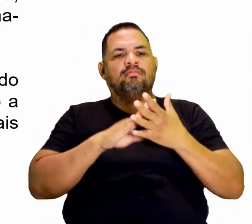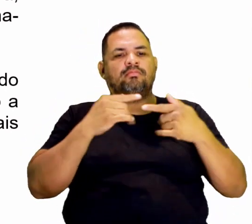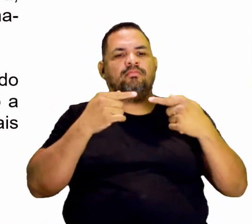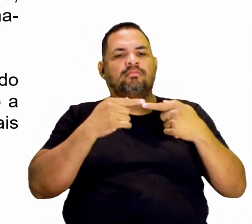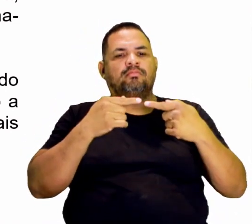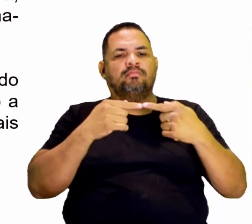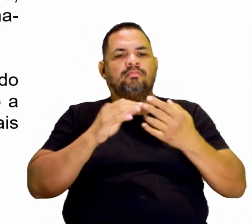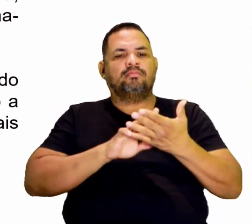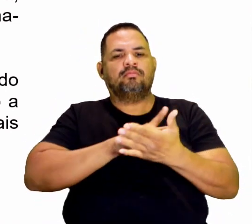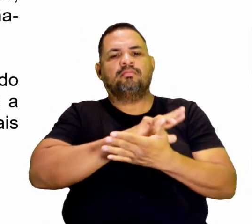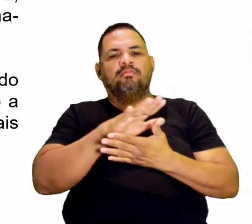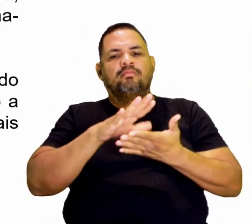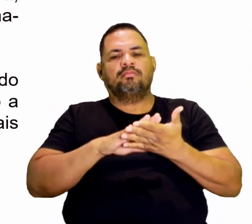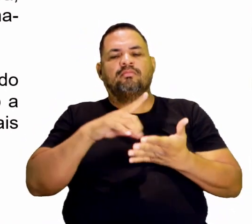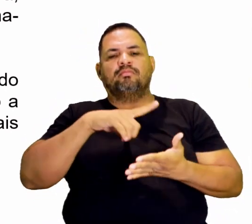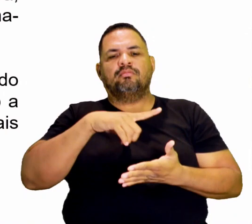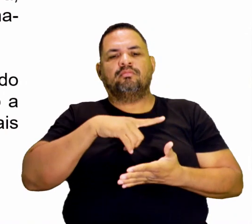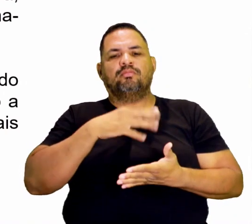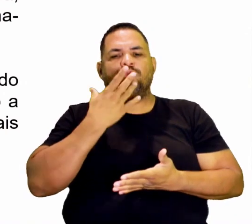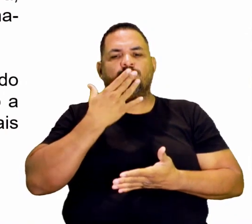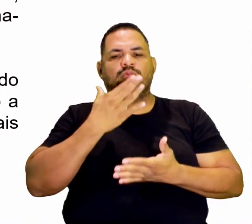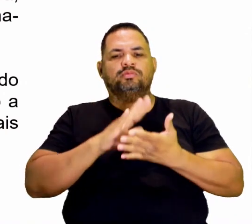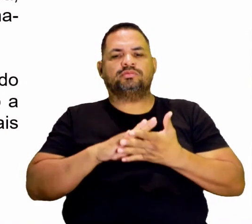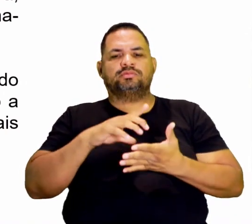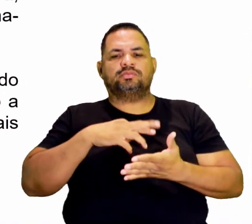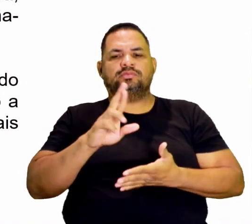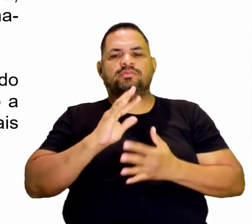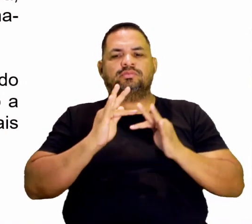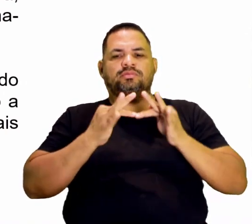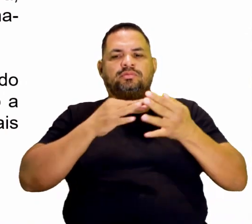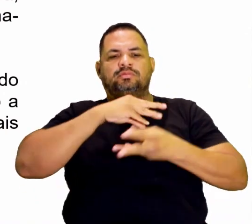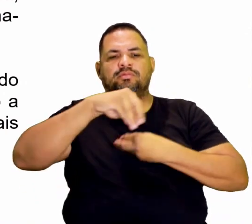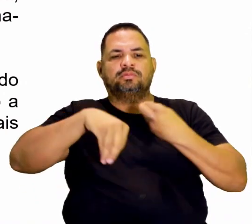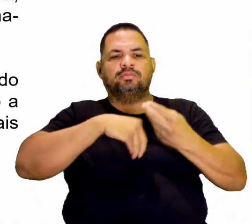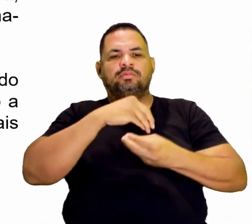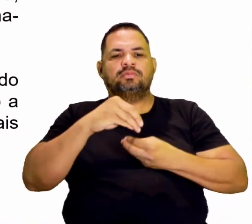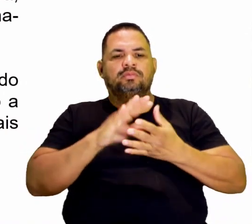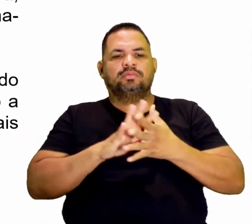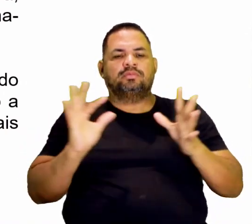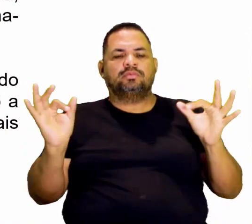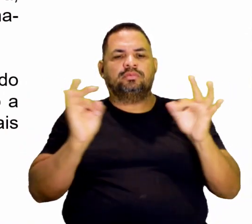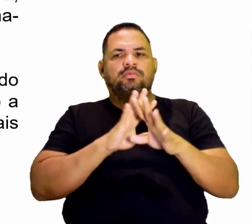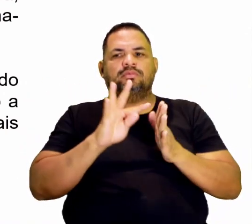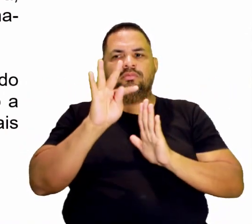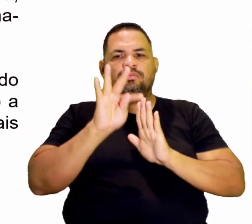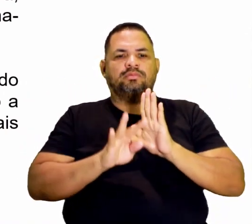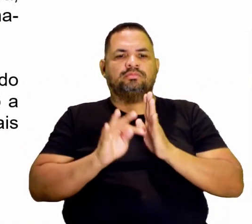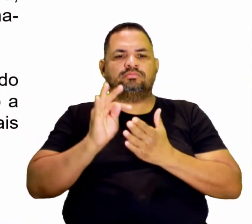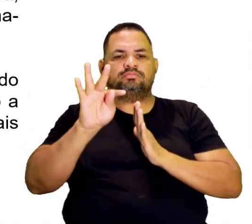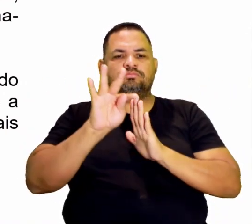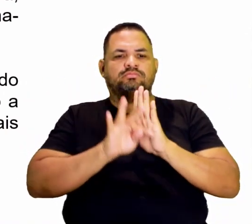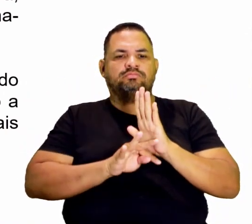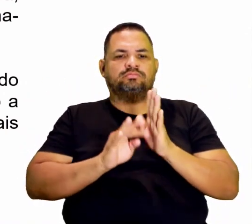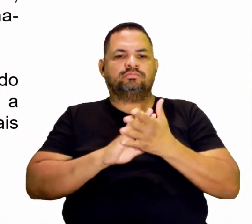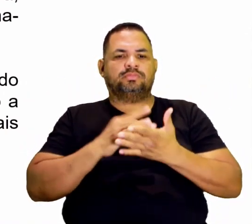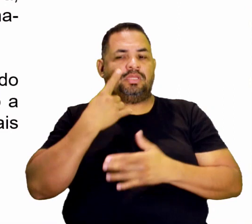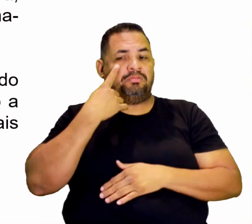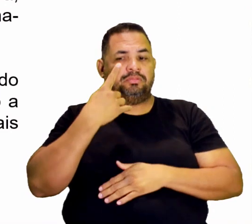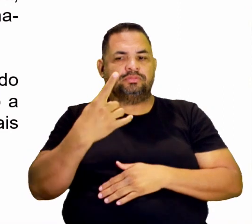combina várias cores, obtendo o resultado final. A mistura torna-se, portanto, técnica e não